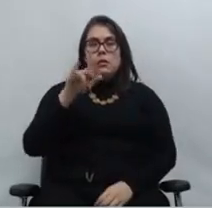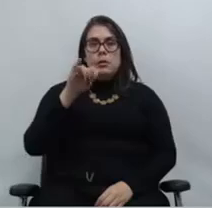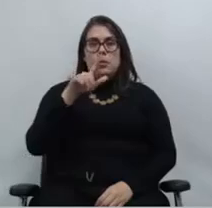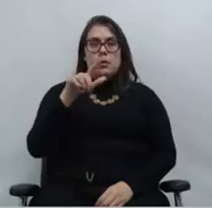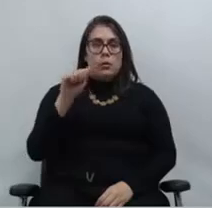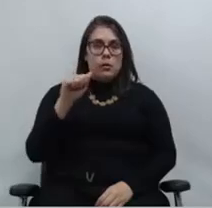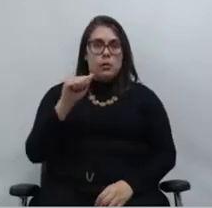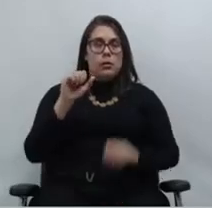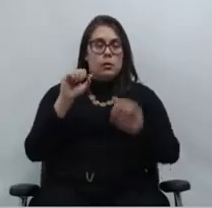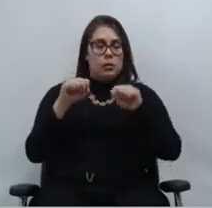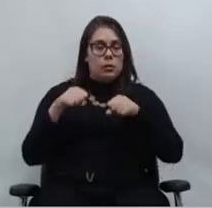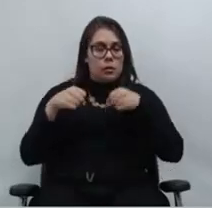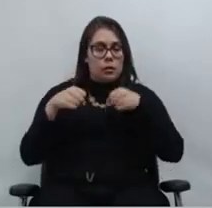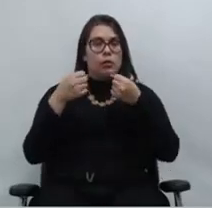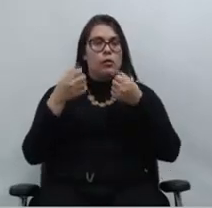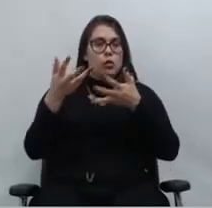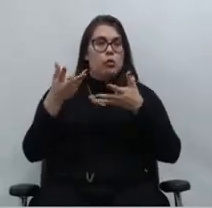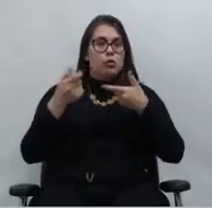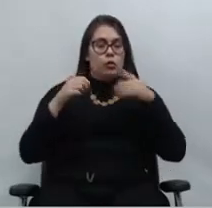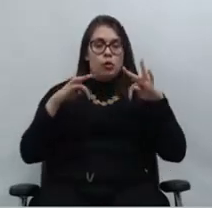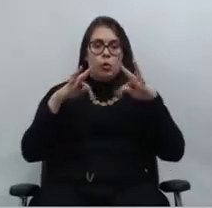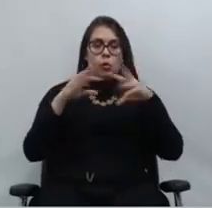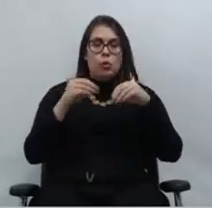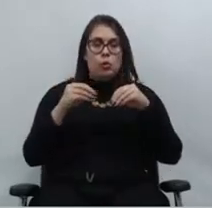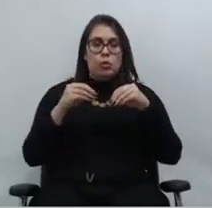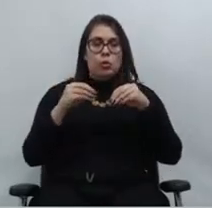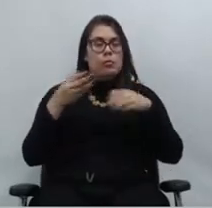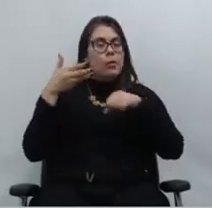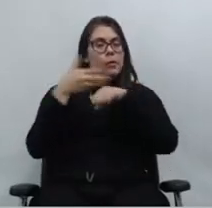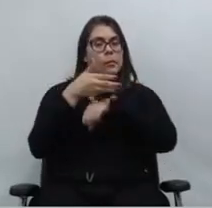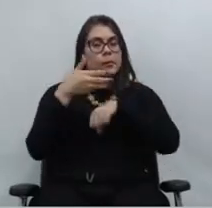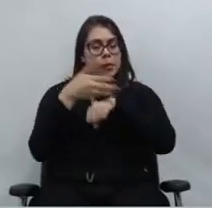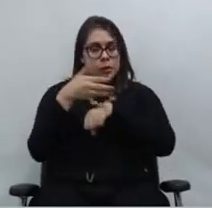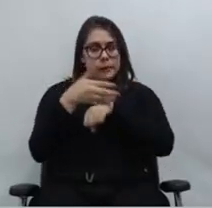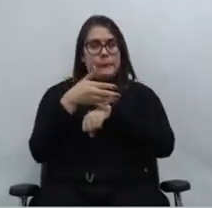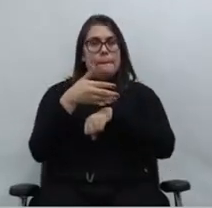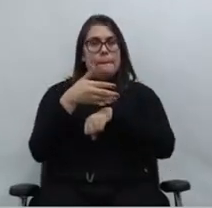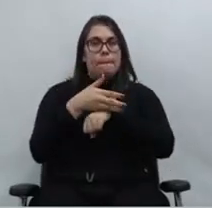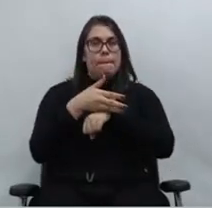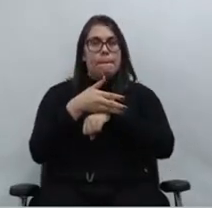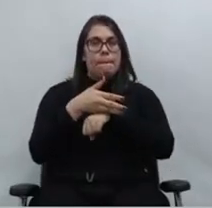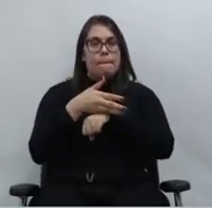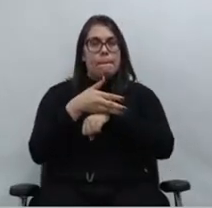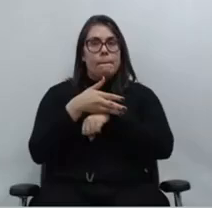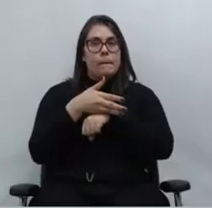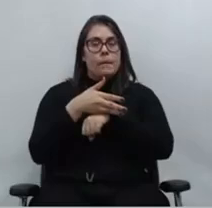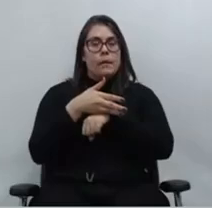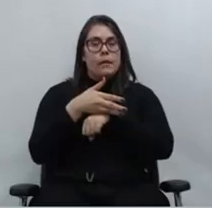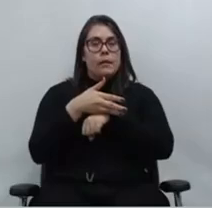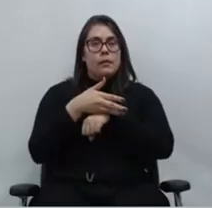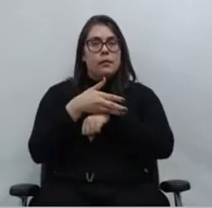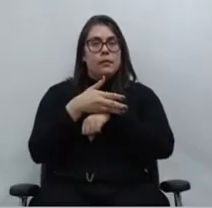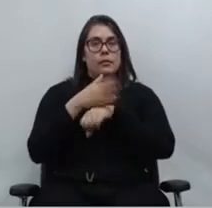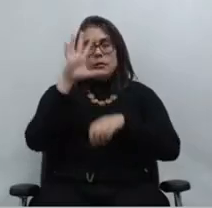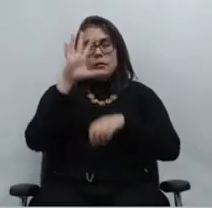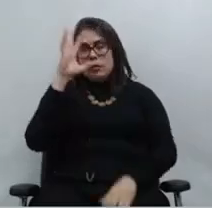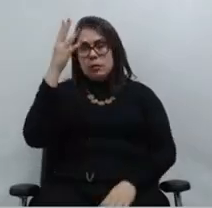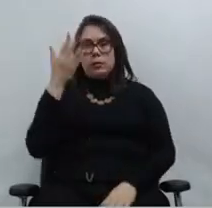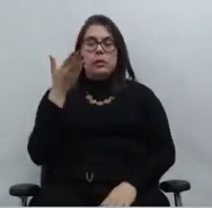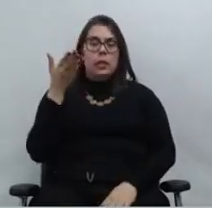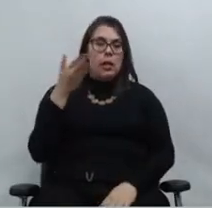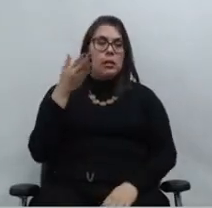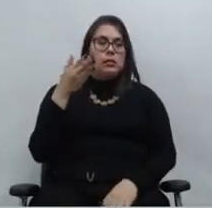e reforçar o convite a todos e todas para participação nessa sessão do Conselho que acontecerá naquela